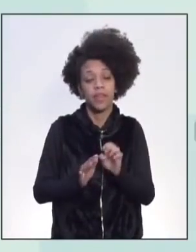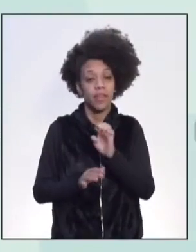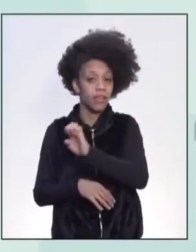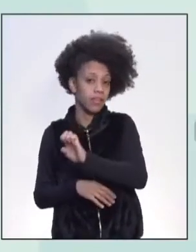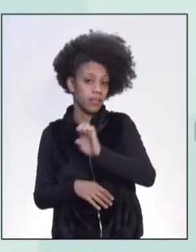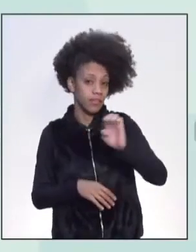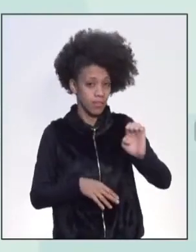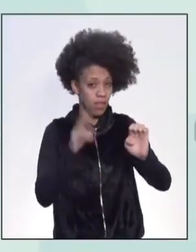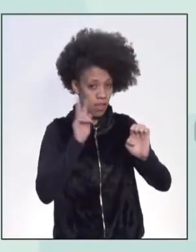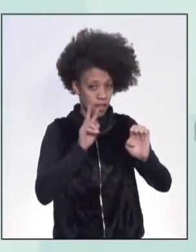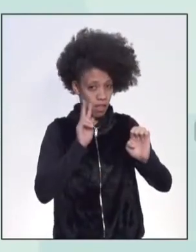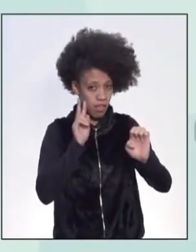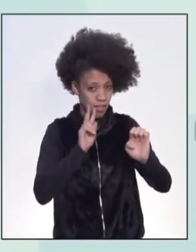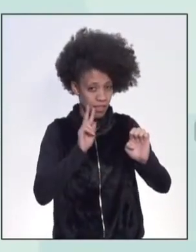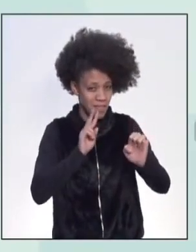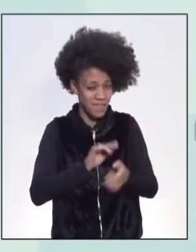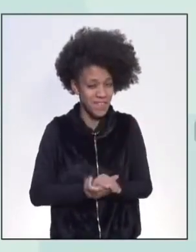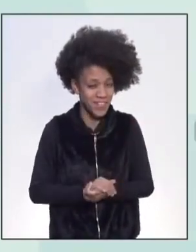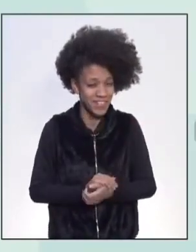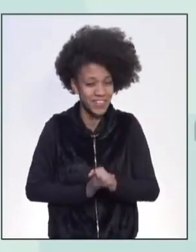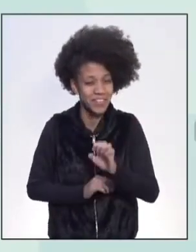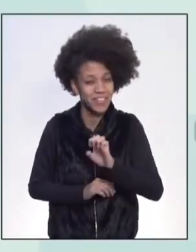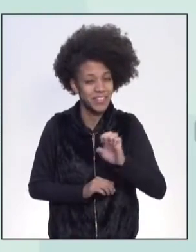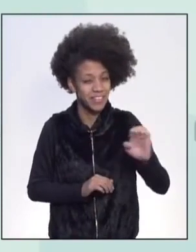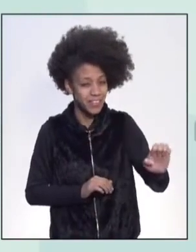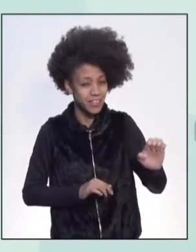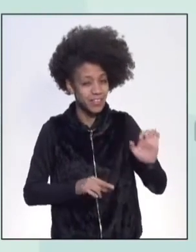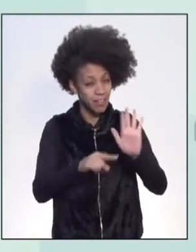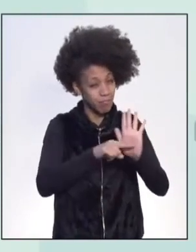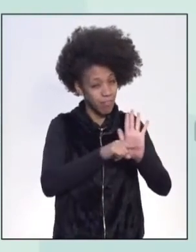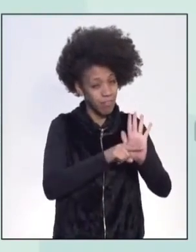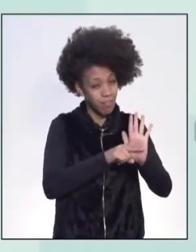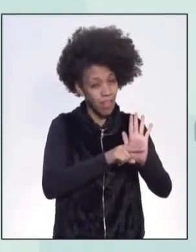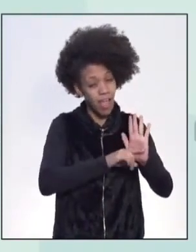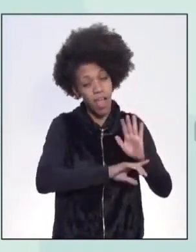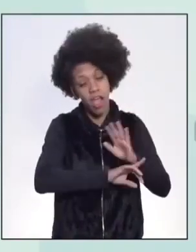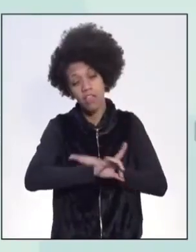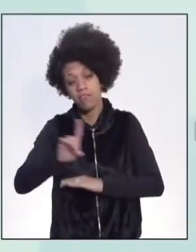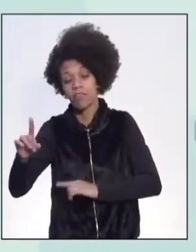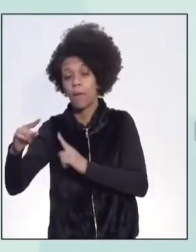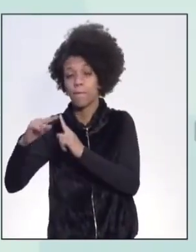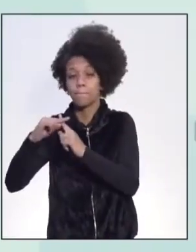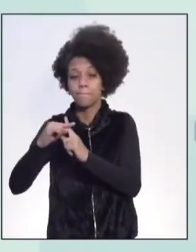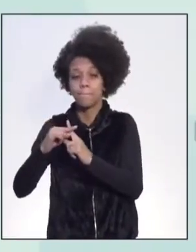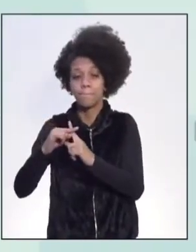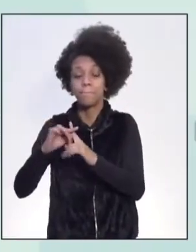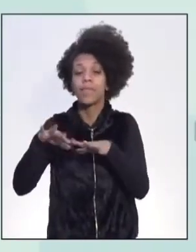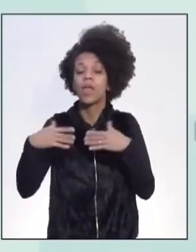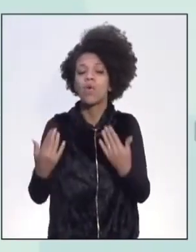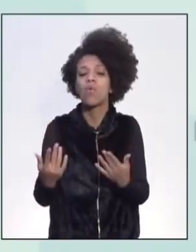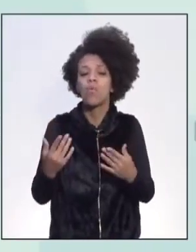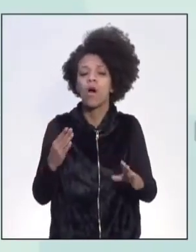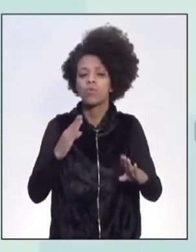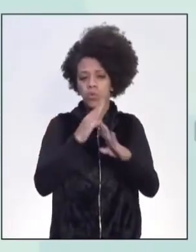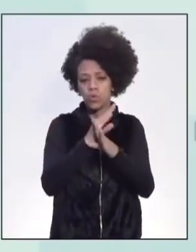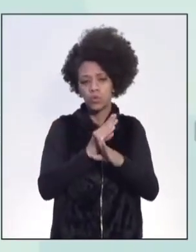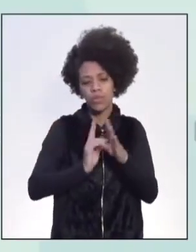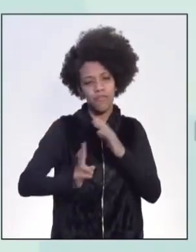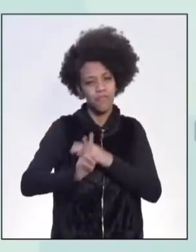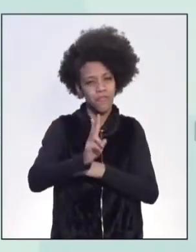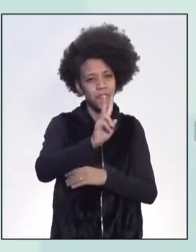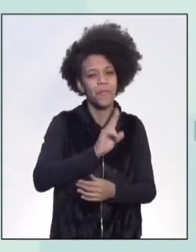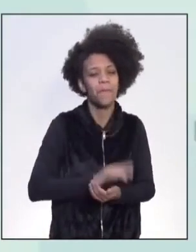esquerda. Lembra, sempre que é positivo é para a direita, sempre que é negativo é para a esquerda. E qual é o valor onde cruza lá o eixo Y?